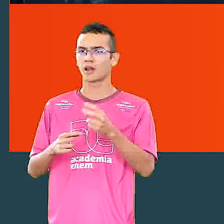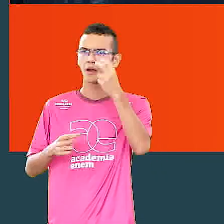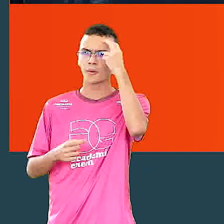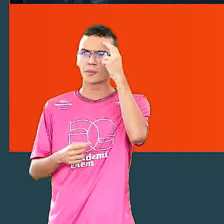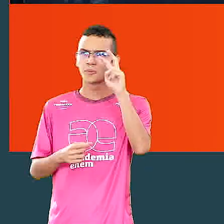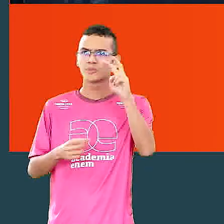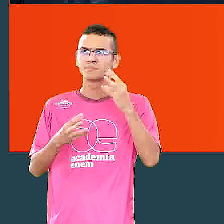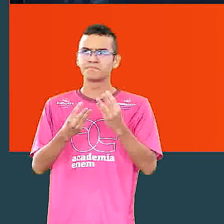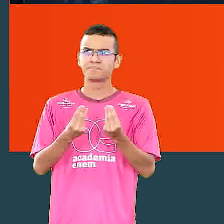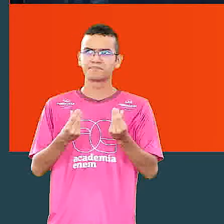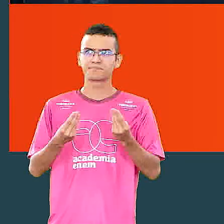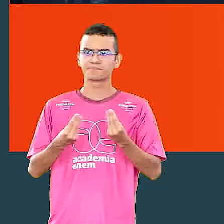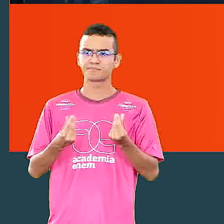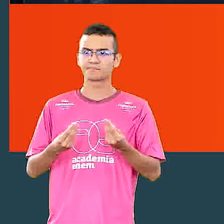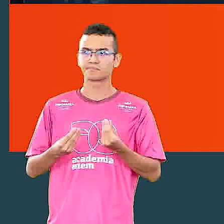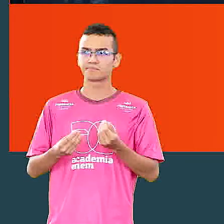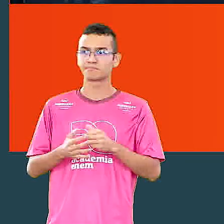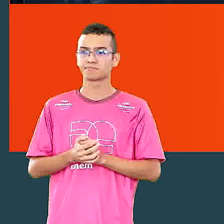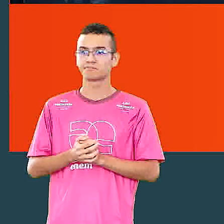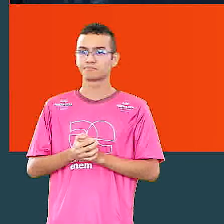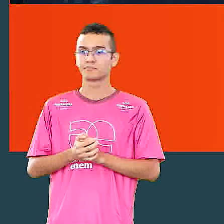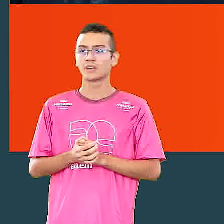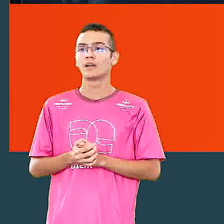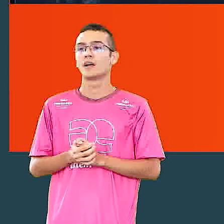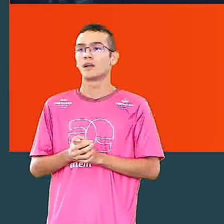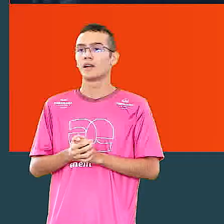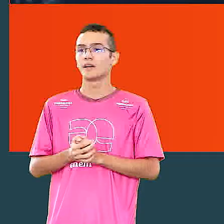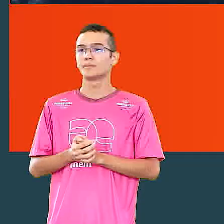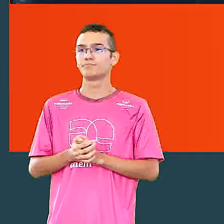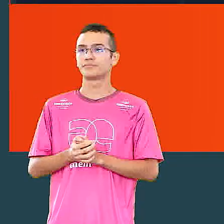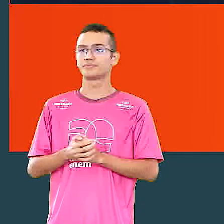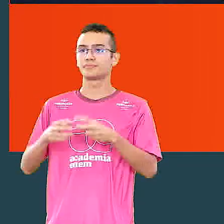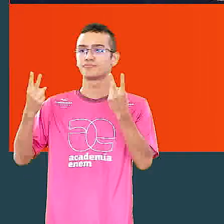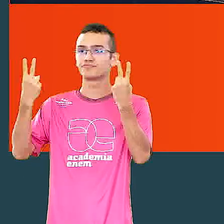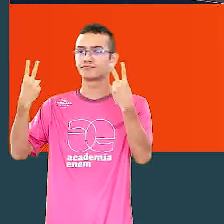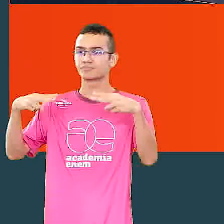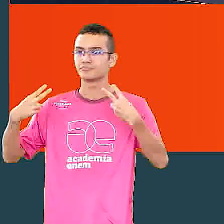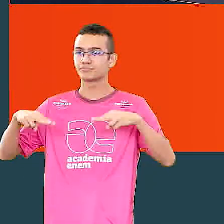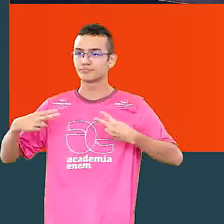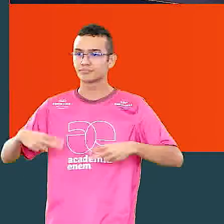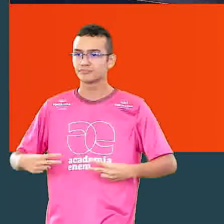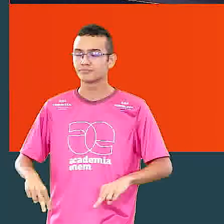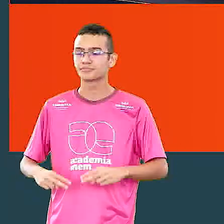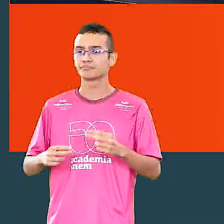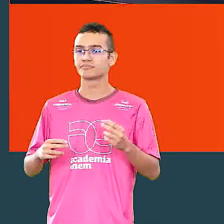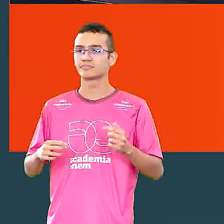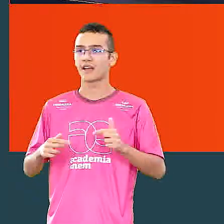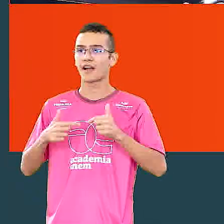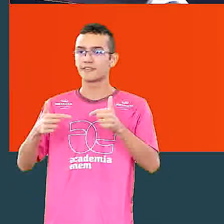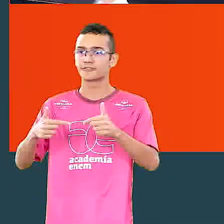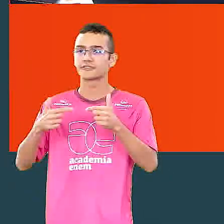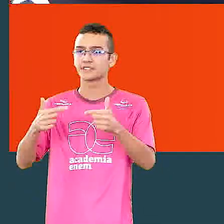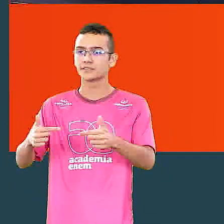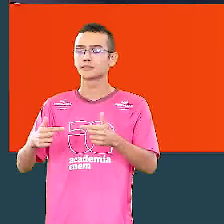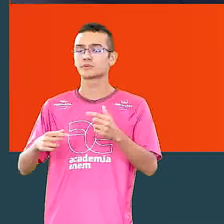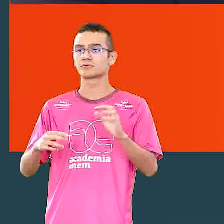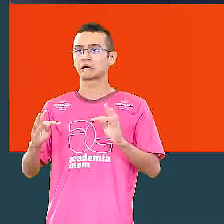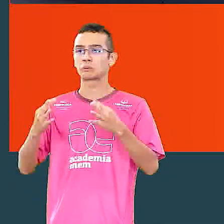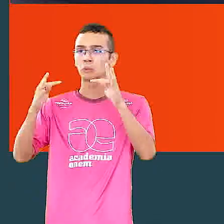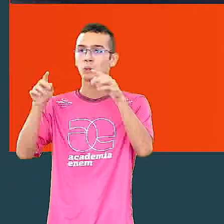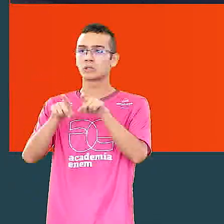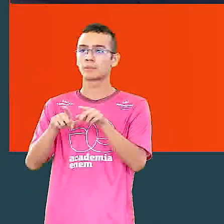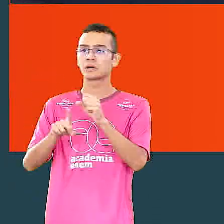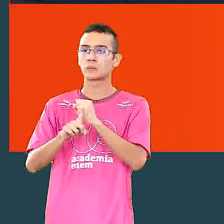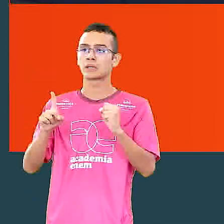É minimizar as transformações sociais e criticar os avanços tecnológicos. Também não é isso que está sendo